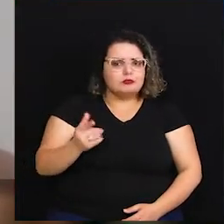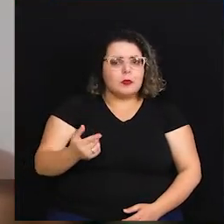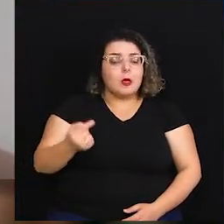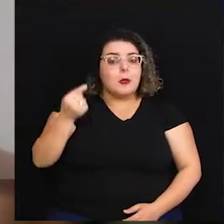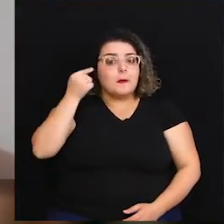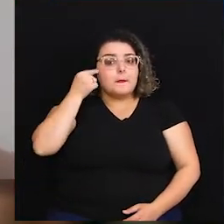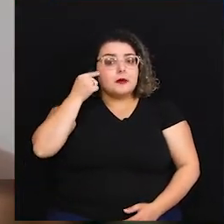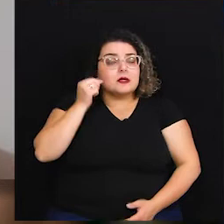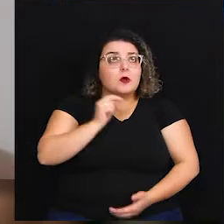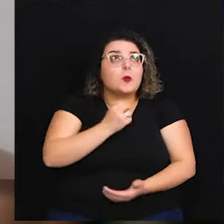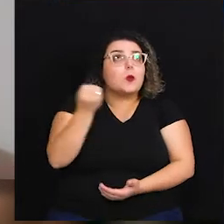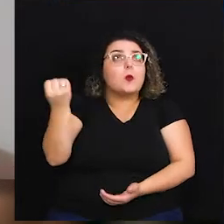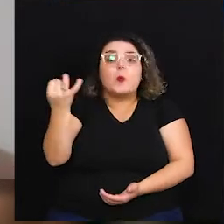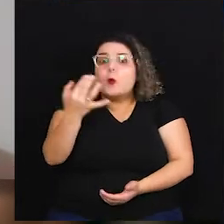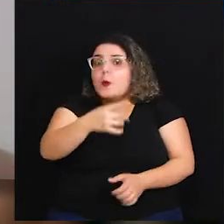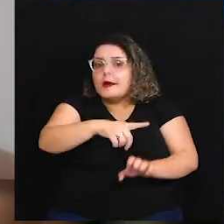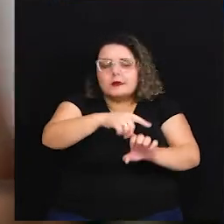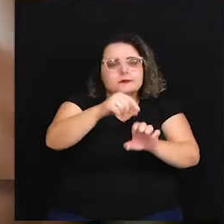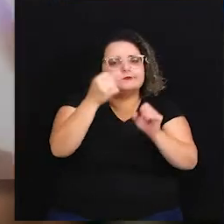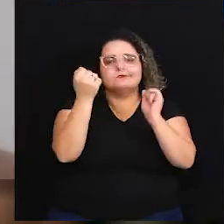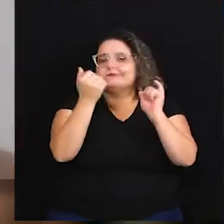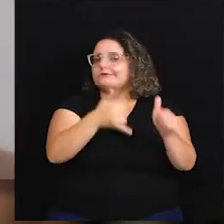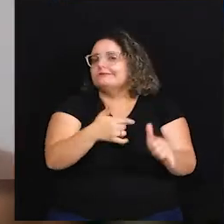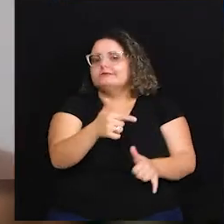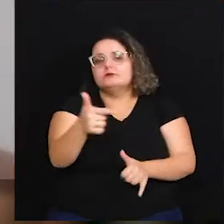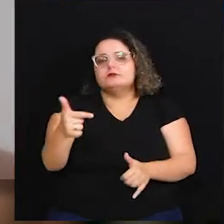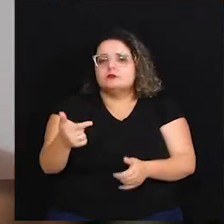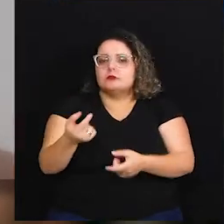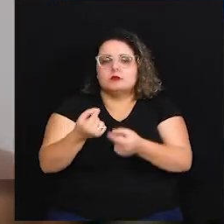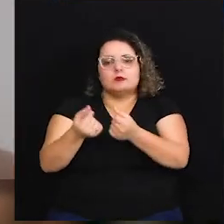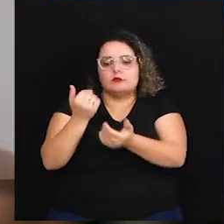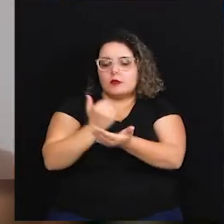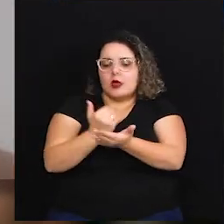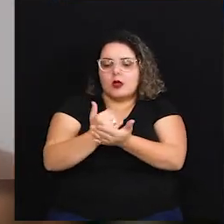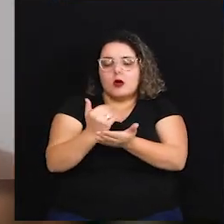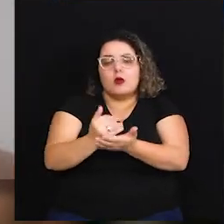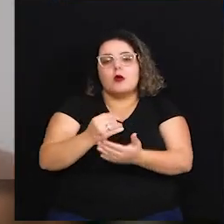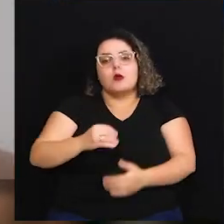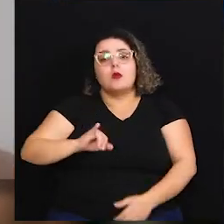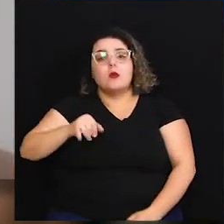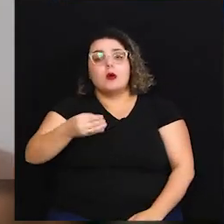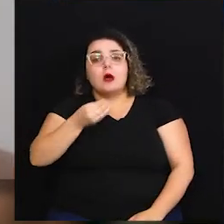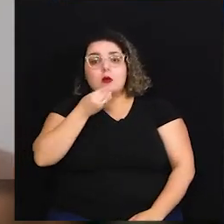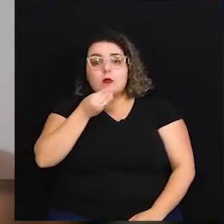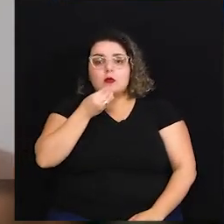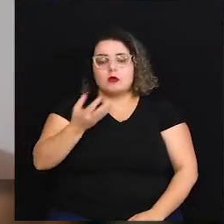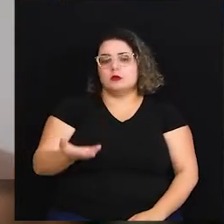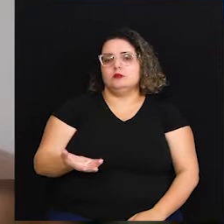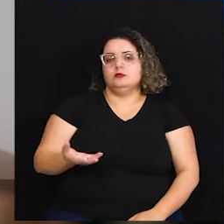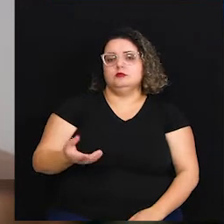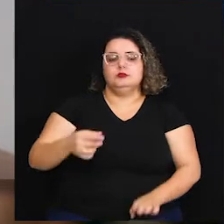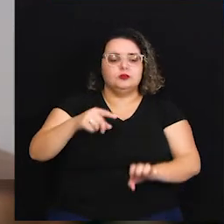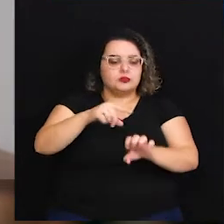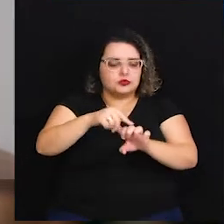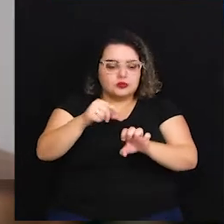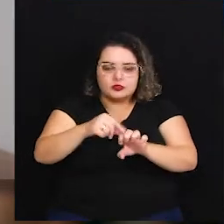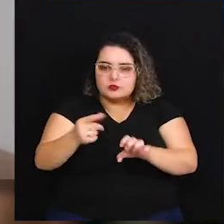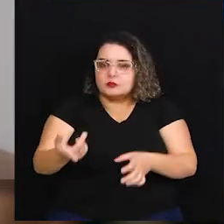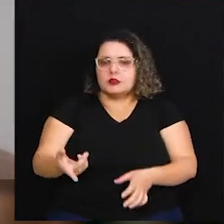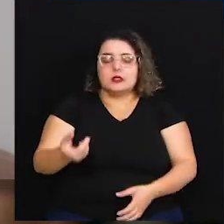imagina quanto milhares de empreendedores desistem por não terem acesso a esse crédito ou a oportunidade de, sabe, de